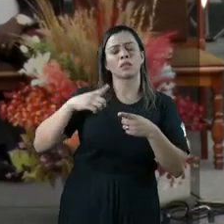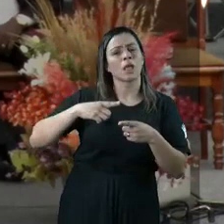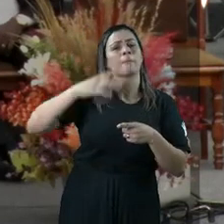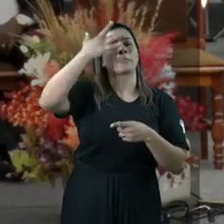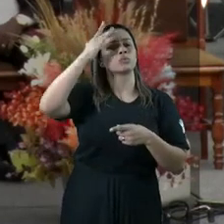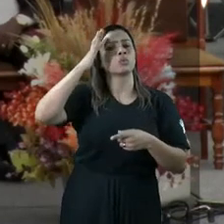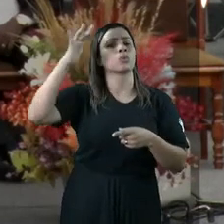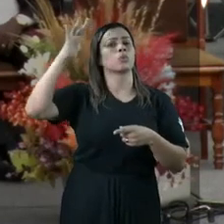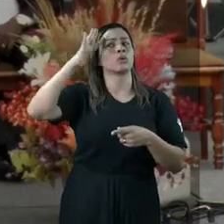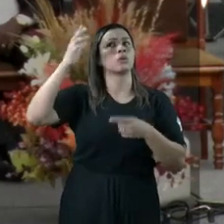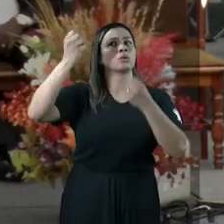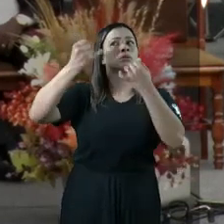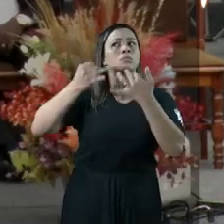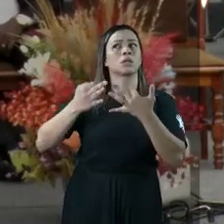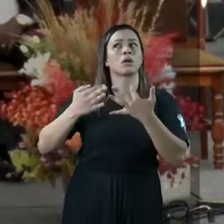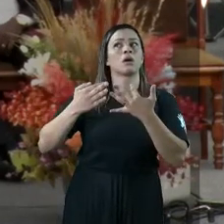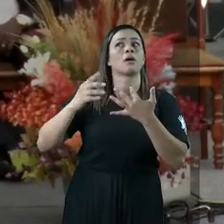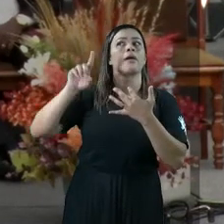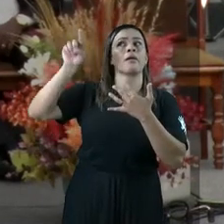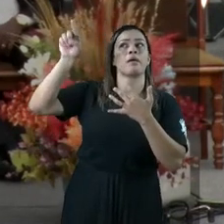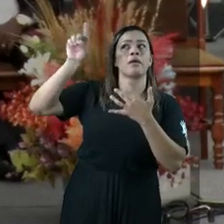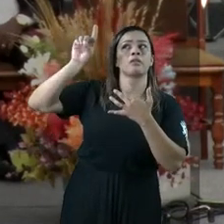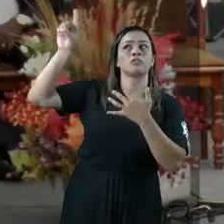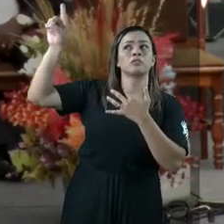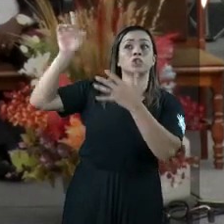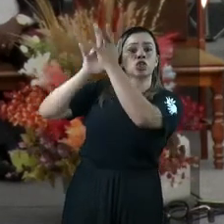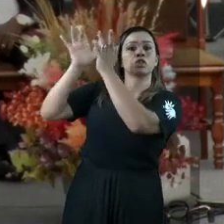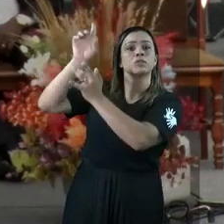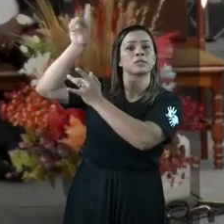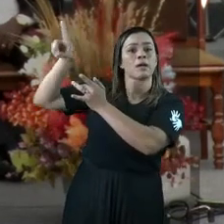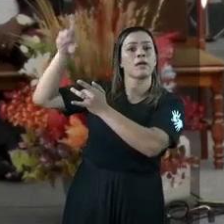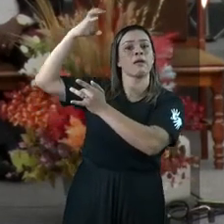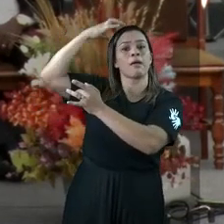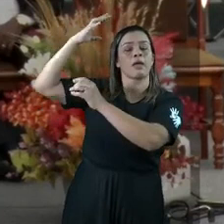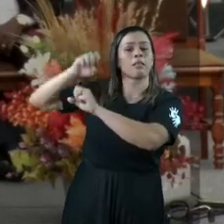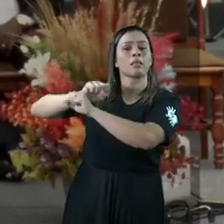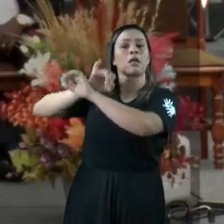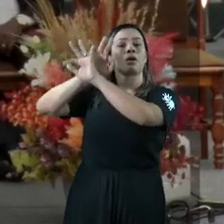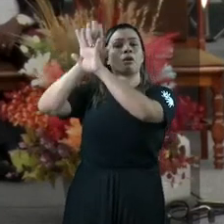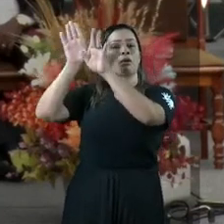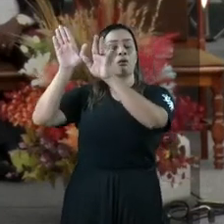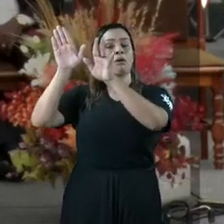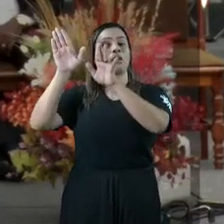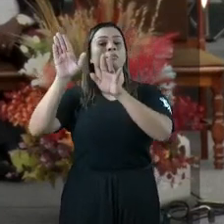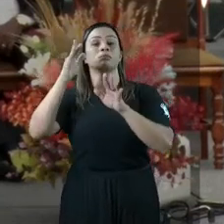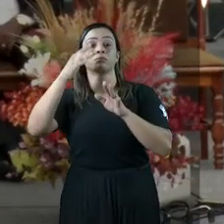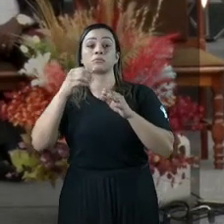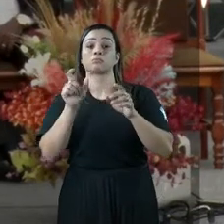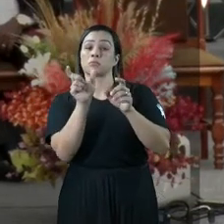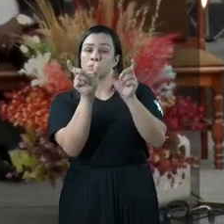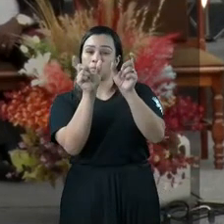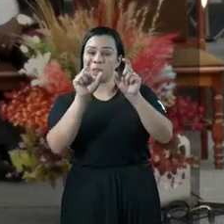"Ele é o Rei da Glória" aparece várias vezes. E a expressão "abram os portais para que Ele